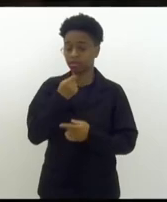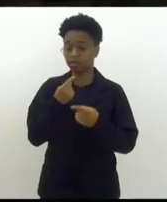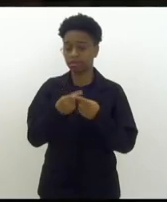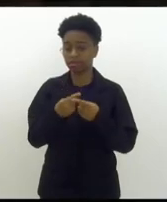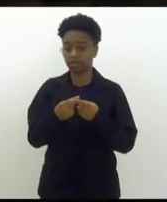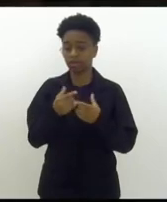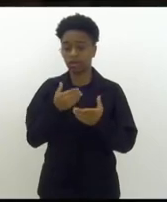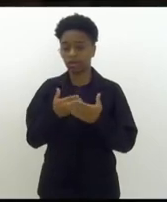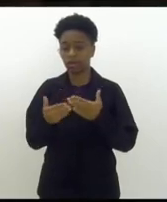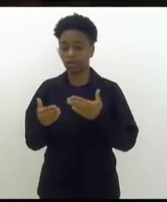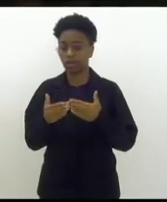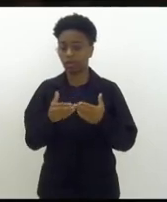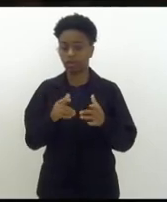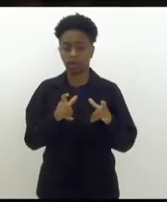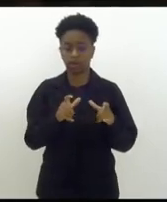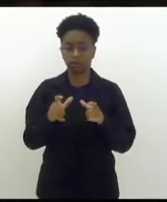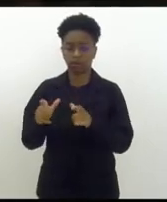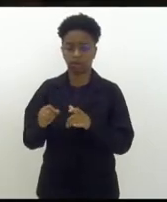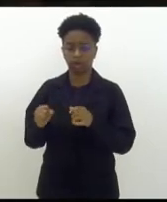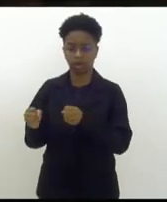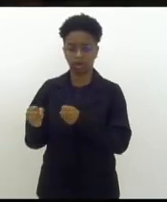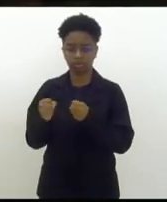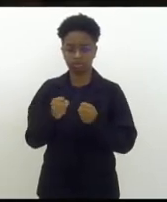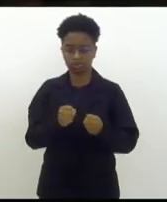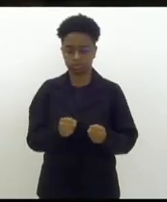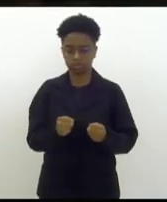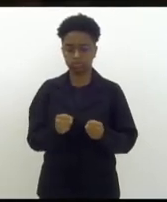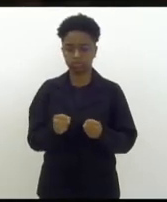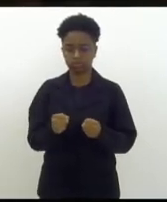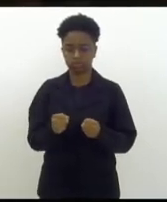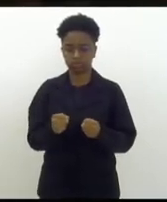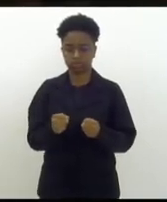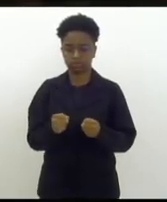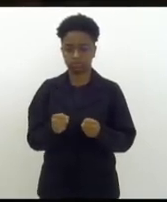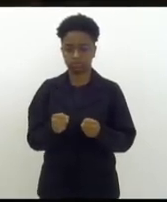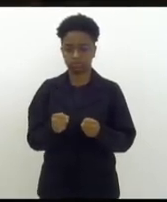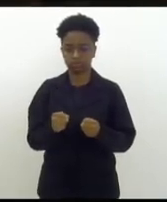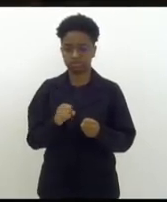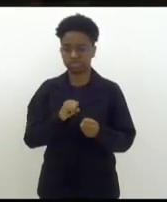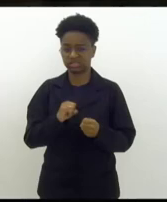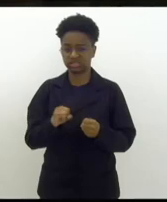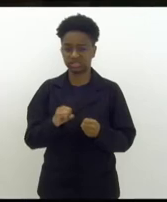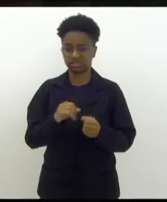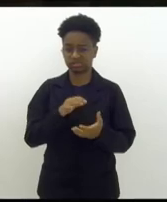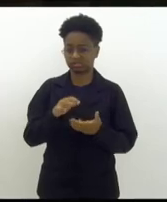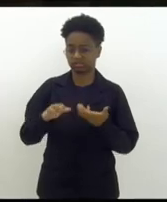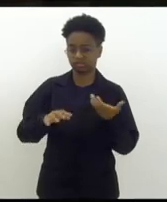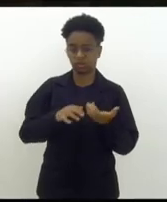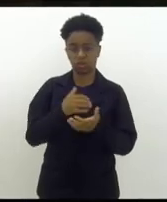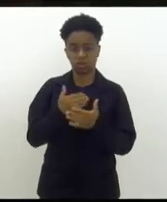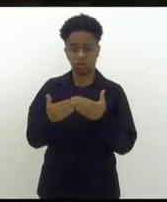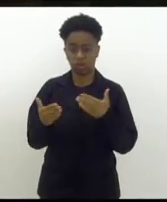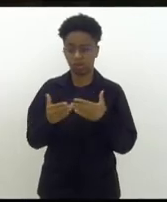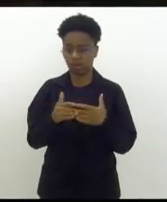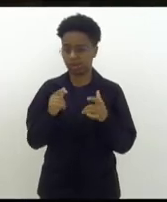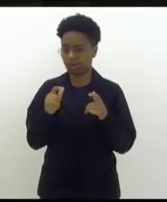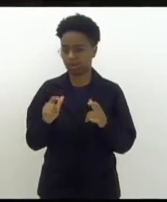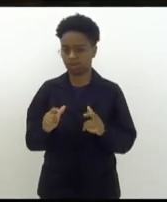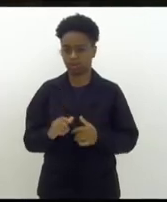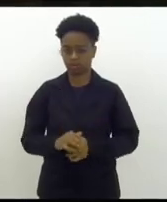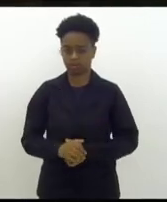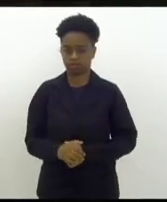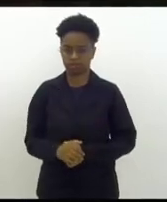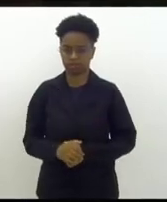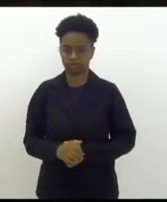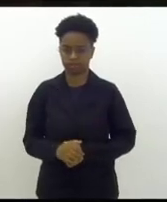Instância de poder seja truculenta qualquer Instância de poder